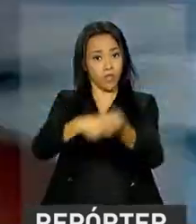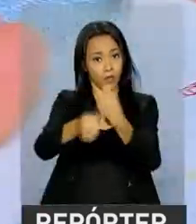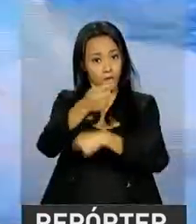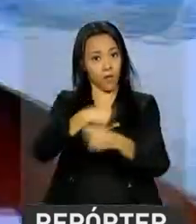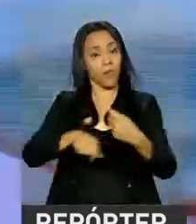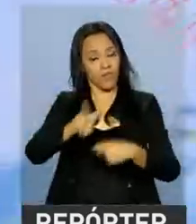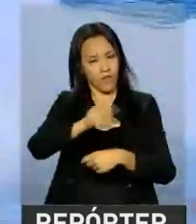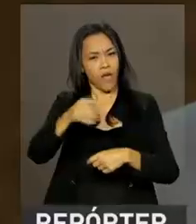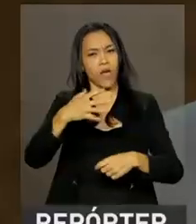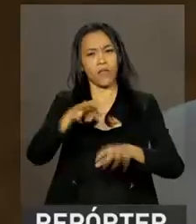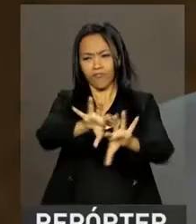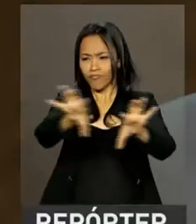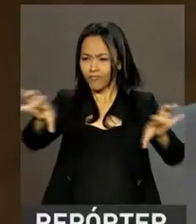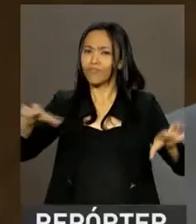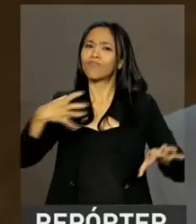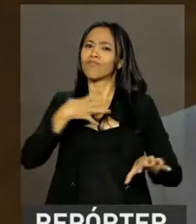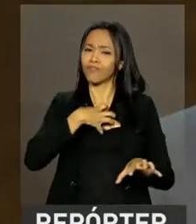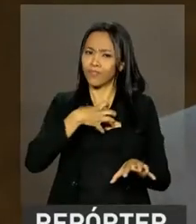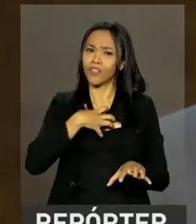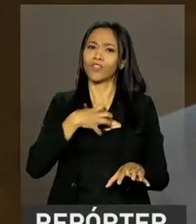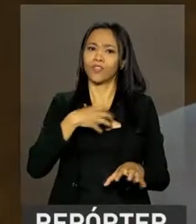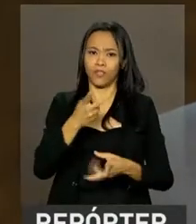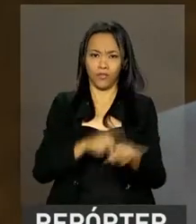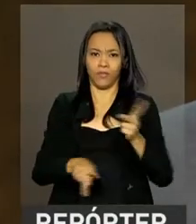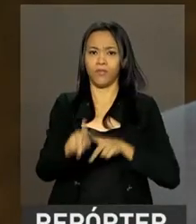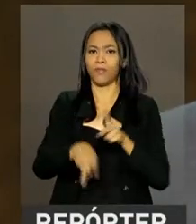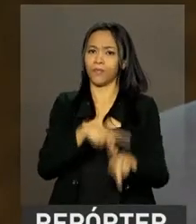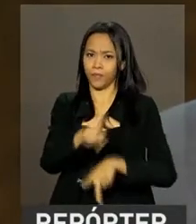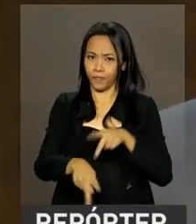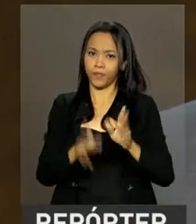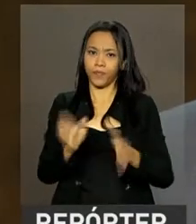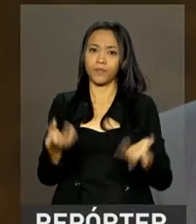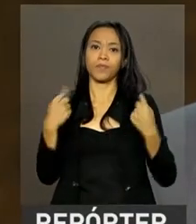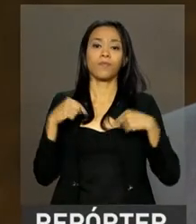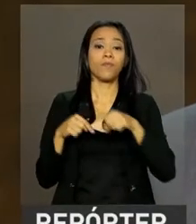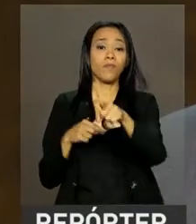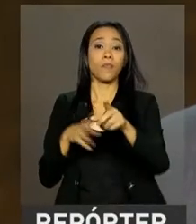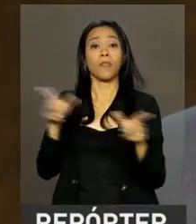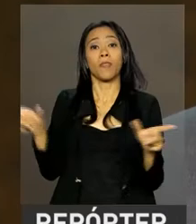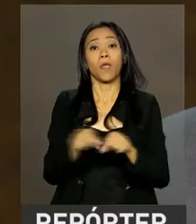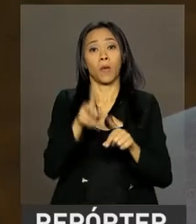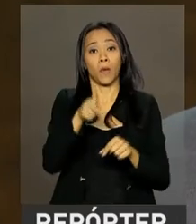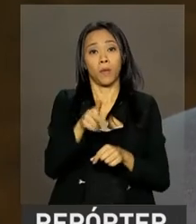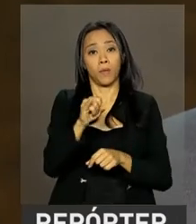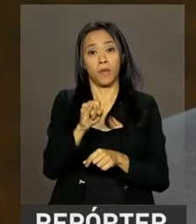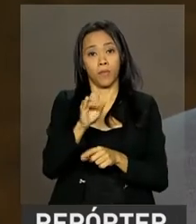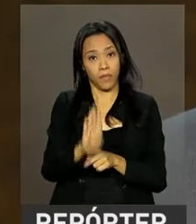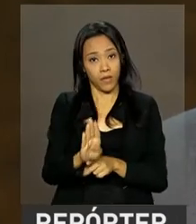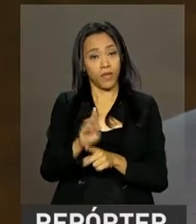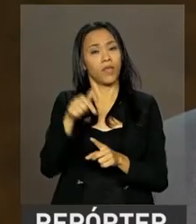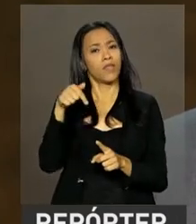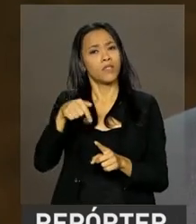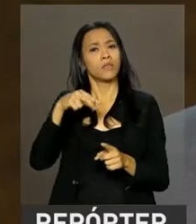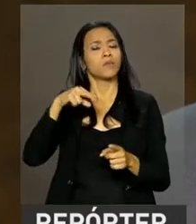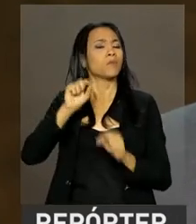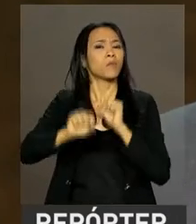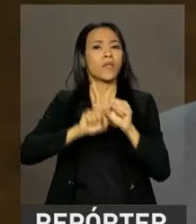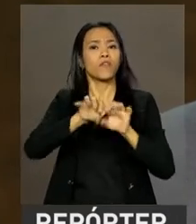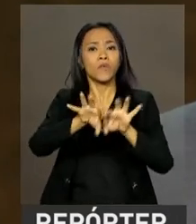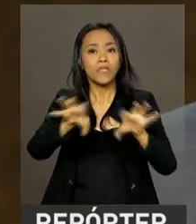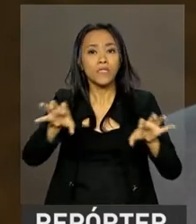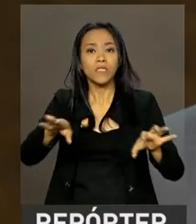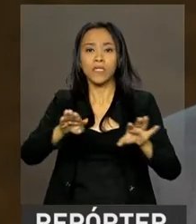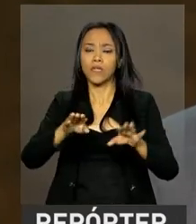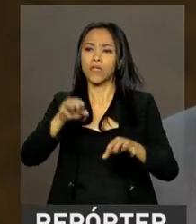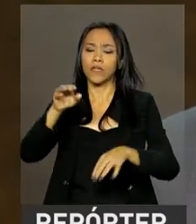dia a dia do cidadão. O PIB, ele reflete não só mais bens e serviços disponíveis para a sociedade, como